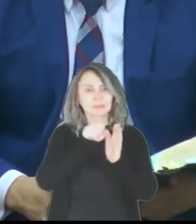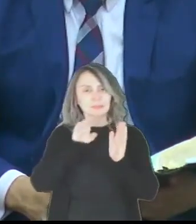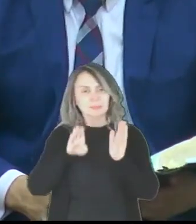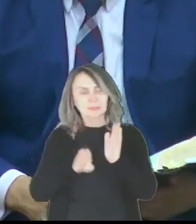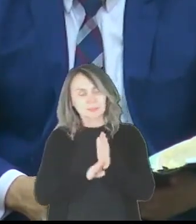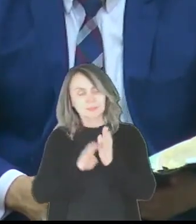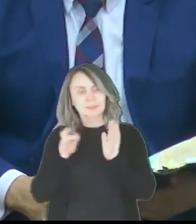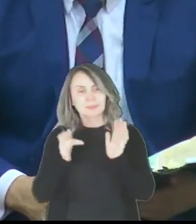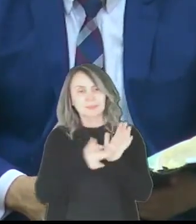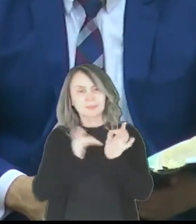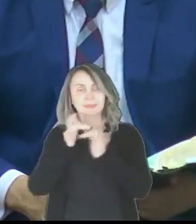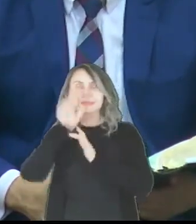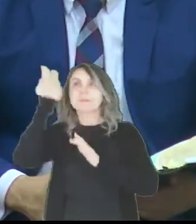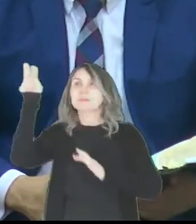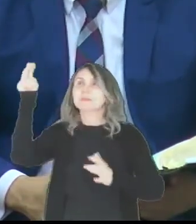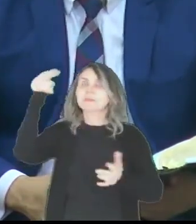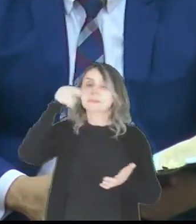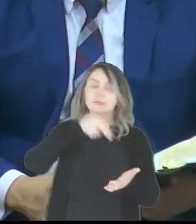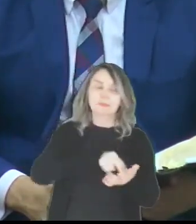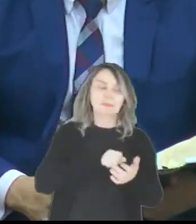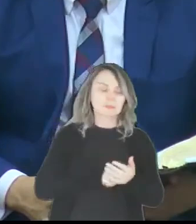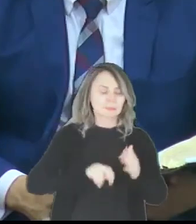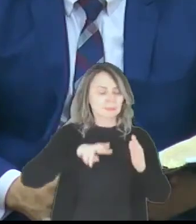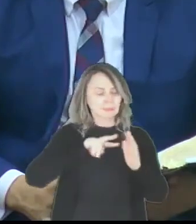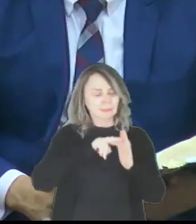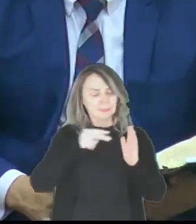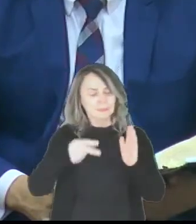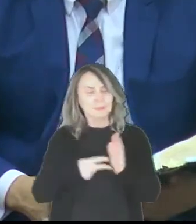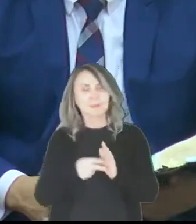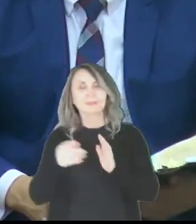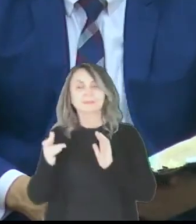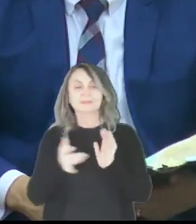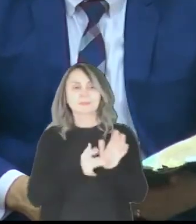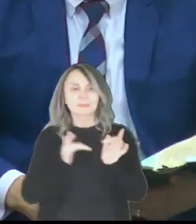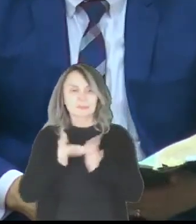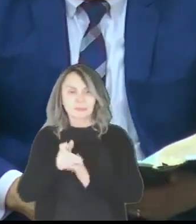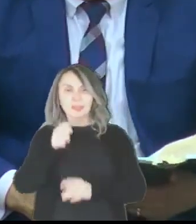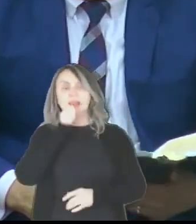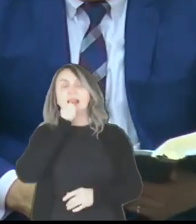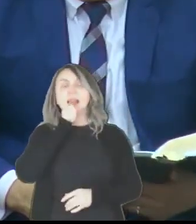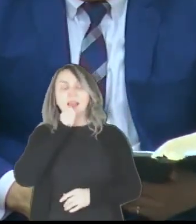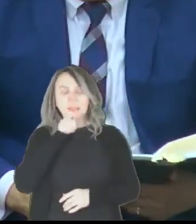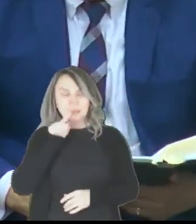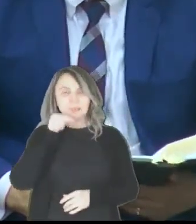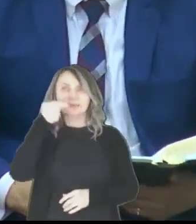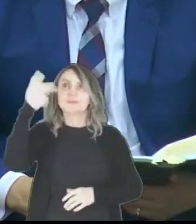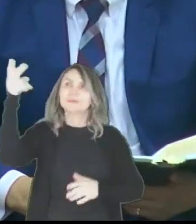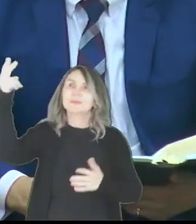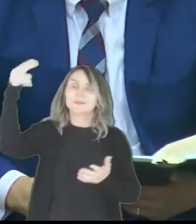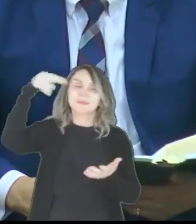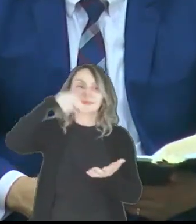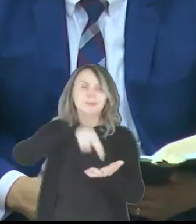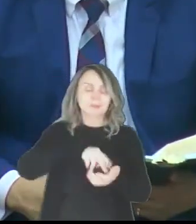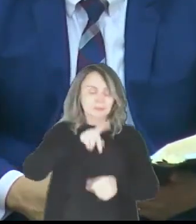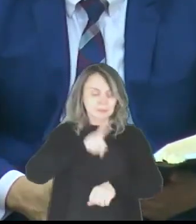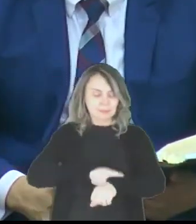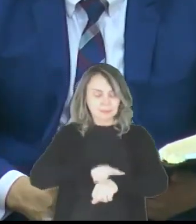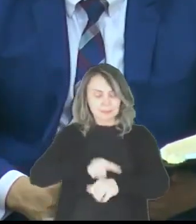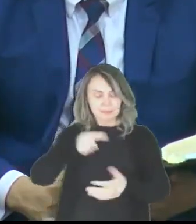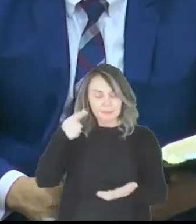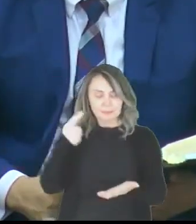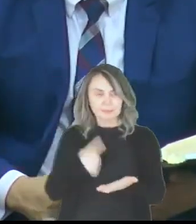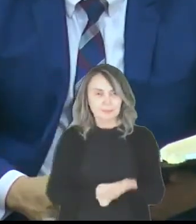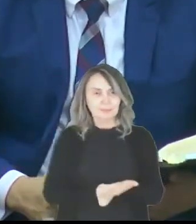vir, era uma representação do Jesus que ainda havia de vir do céu no tempo determinado.